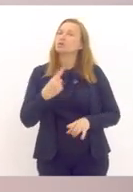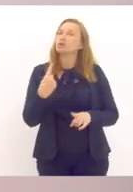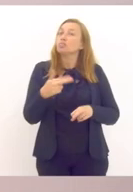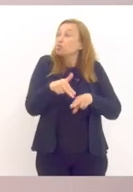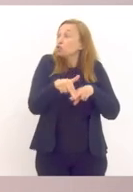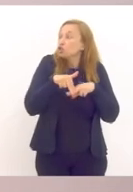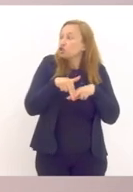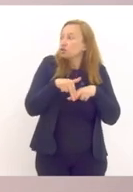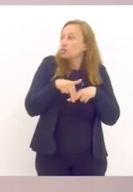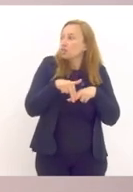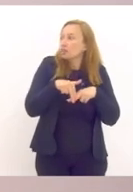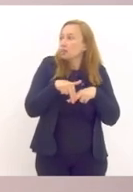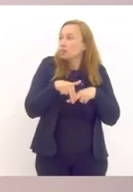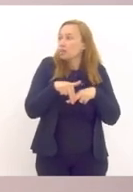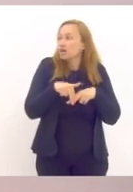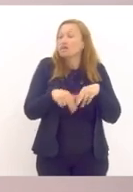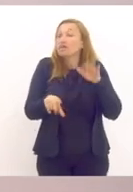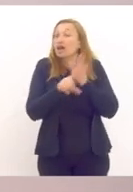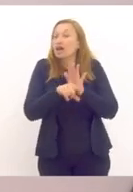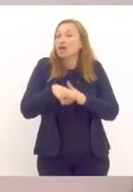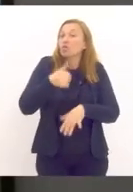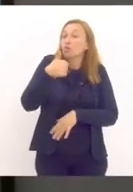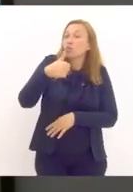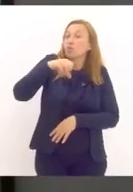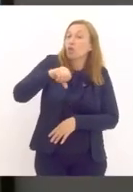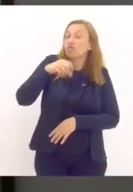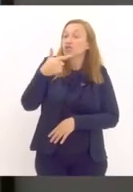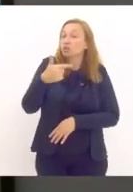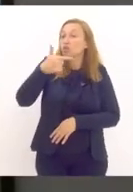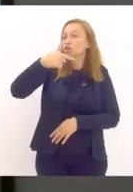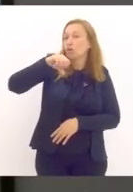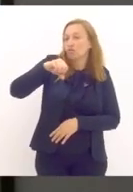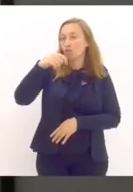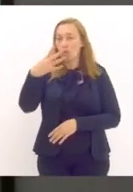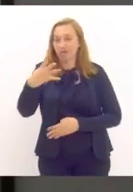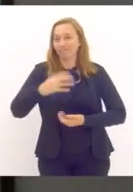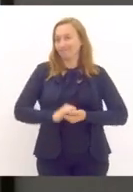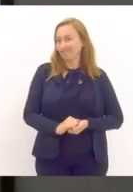conta decorrência das leis do 92 e 94. Por favor.